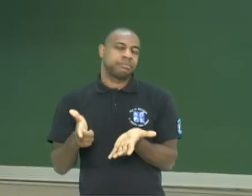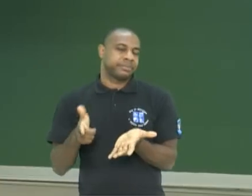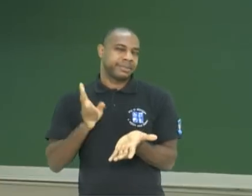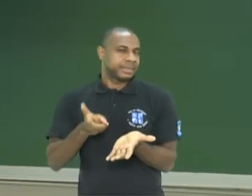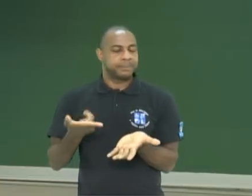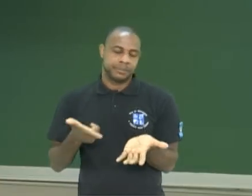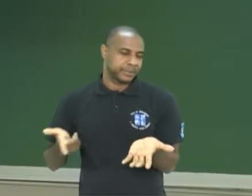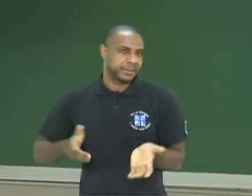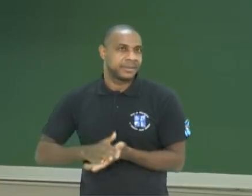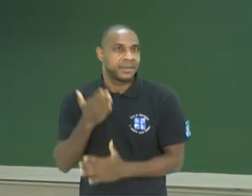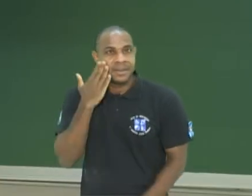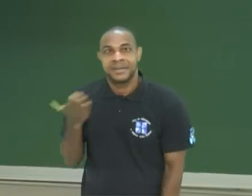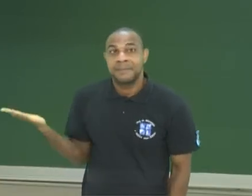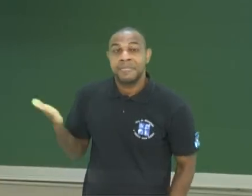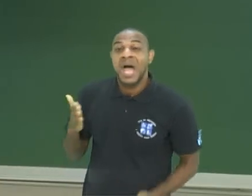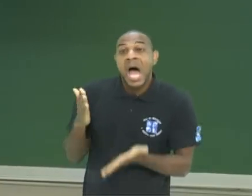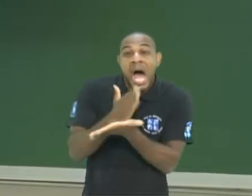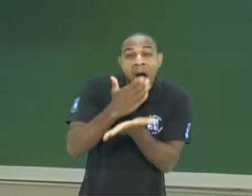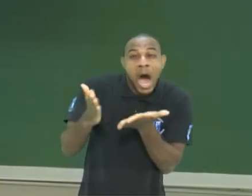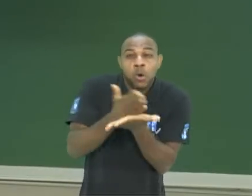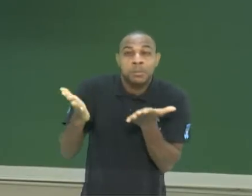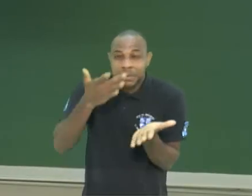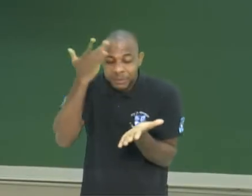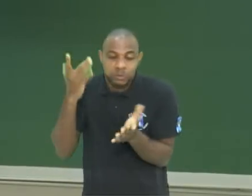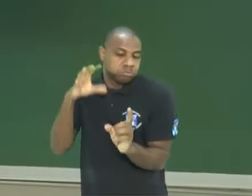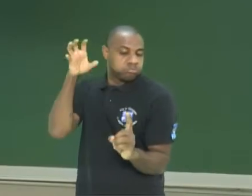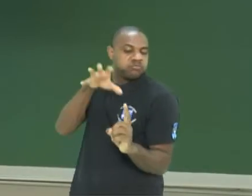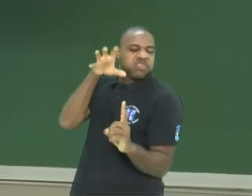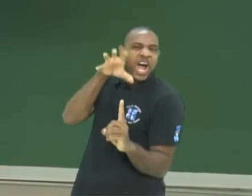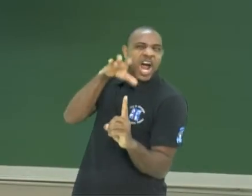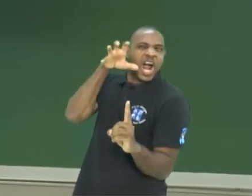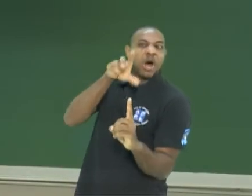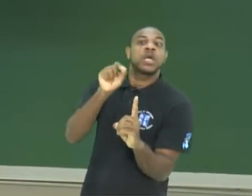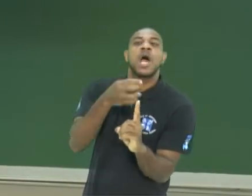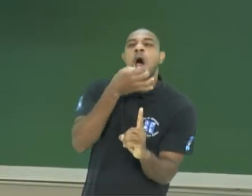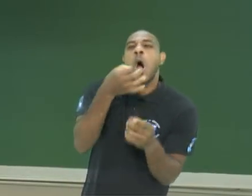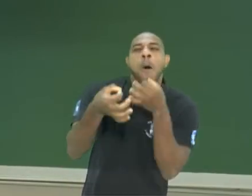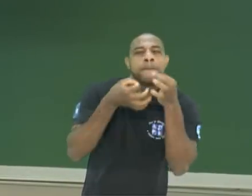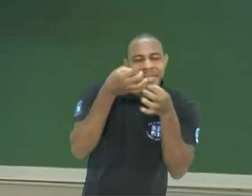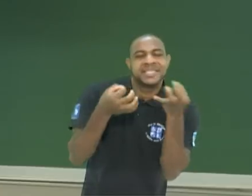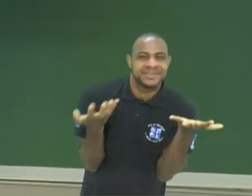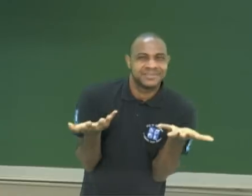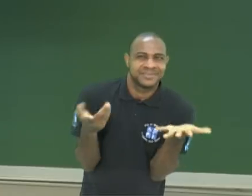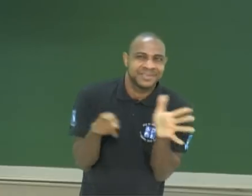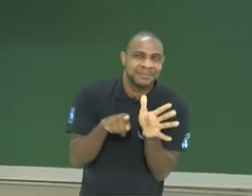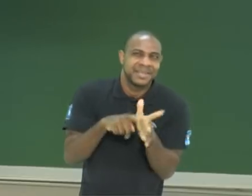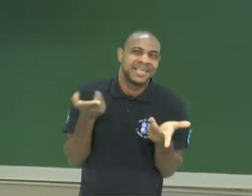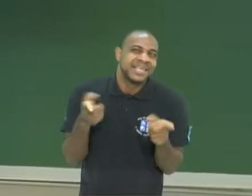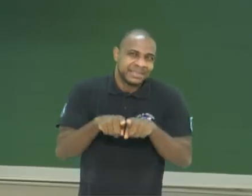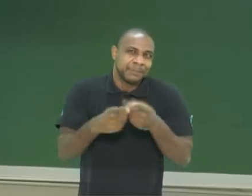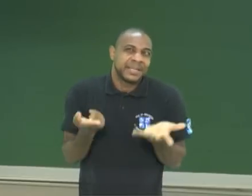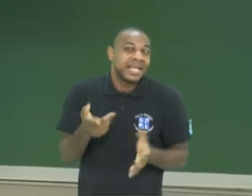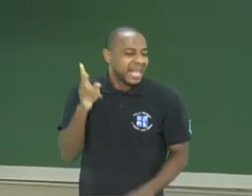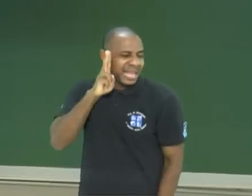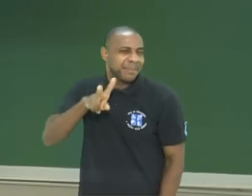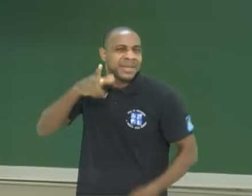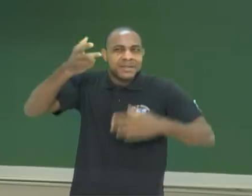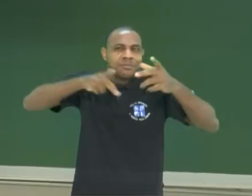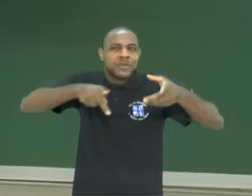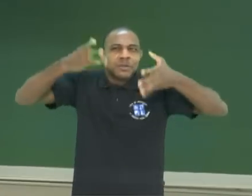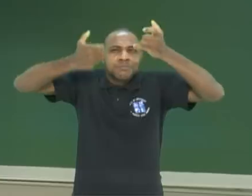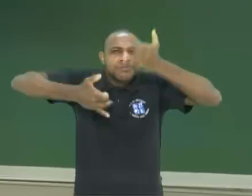algumas pessoas exercem influência na formação de opinião. Lembram que nós falamos bastante na aula passada sobre